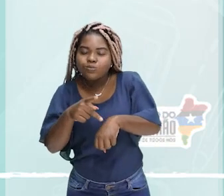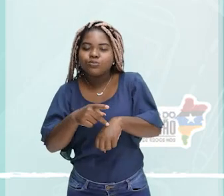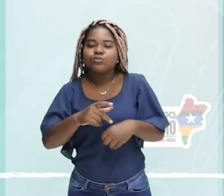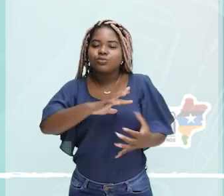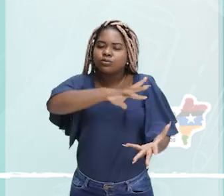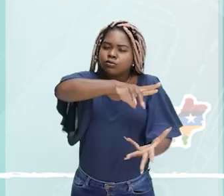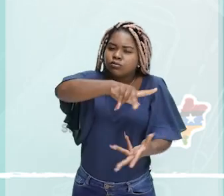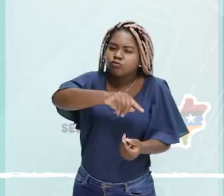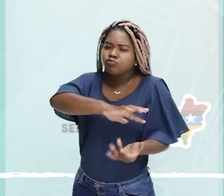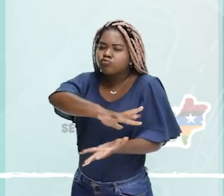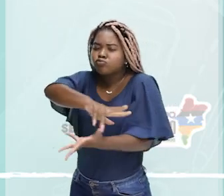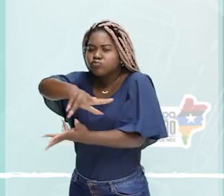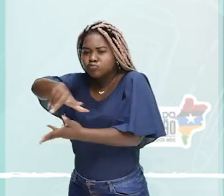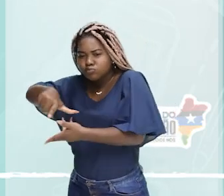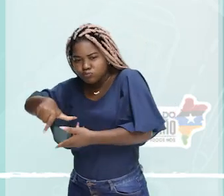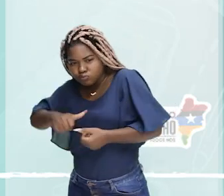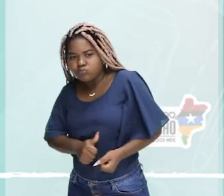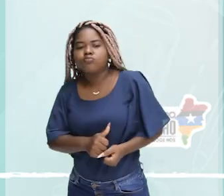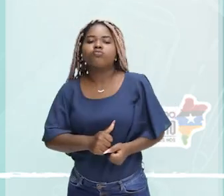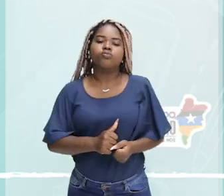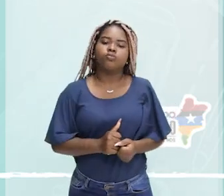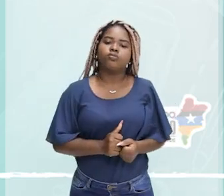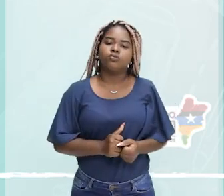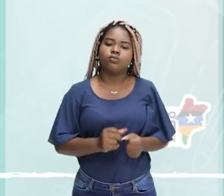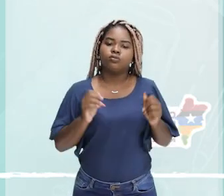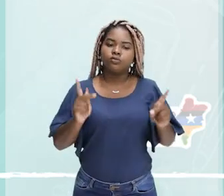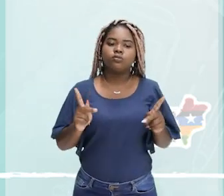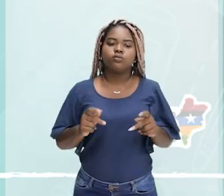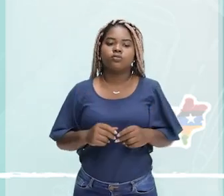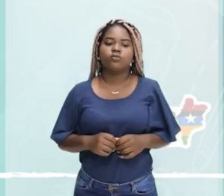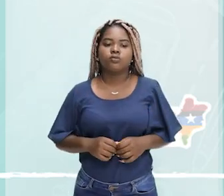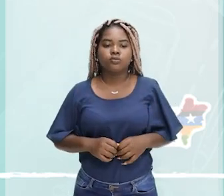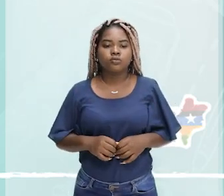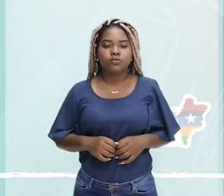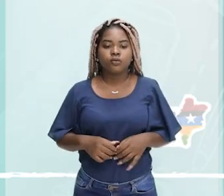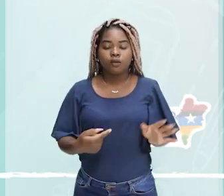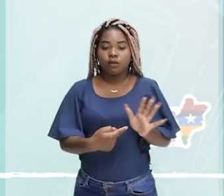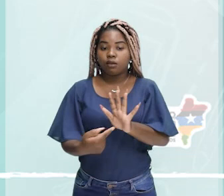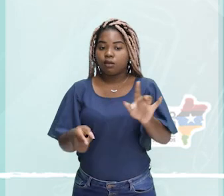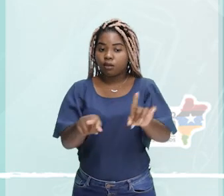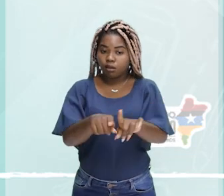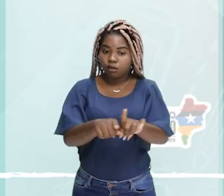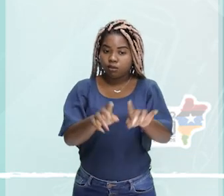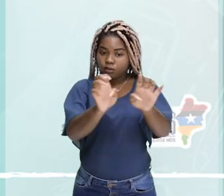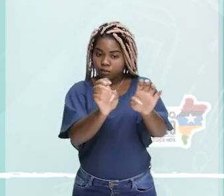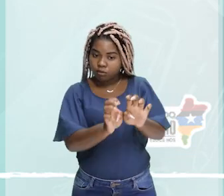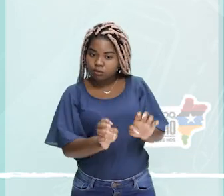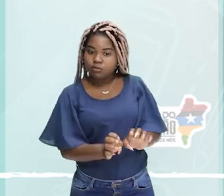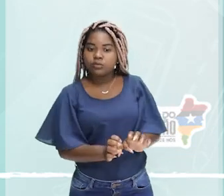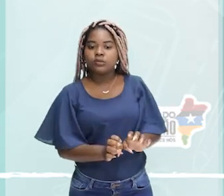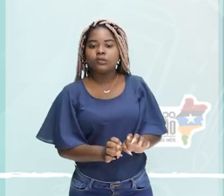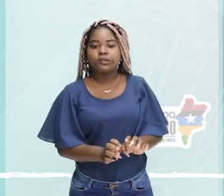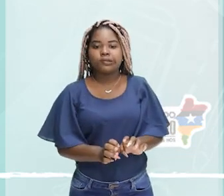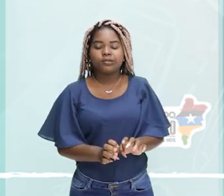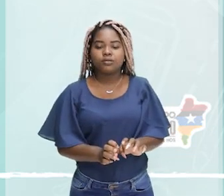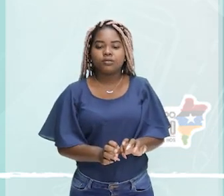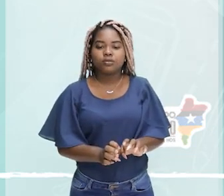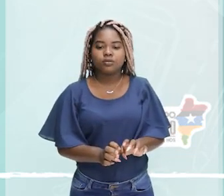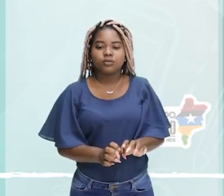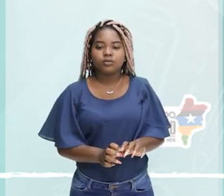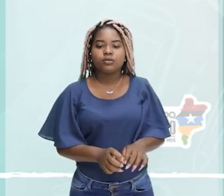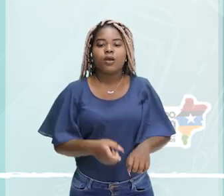muito desgastadas pela ação dos agentes erosivos, né? Apresenta uma estrutura rochosa firme e